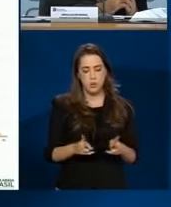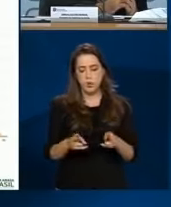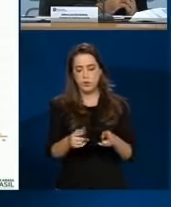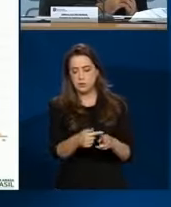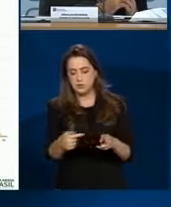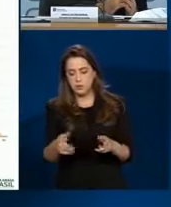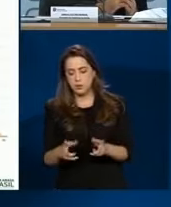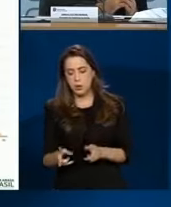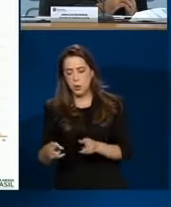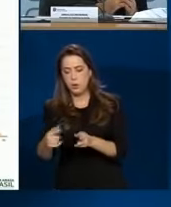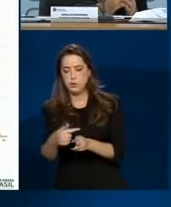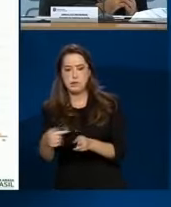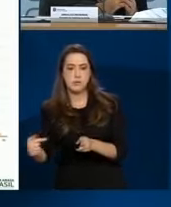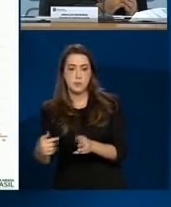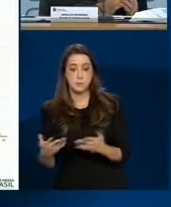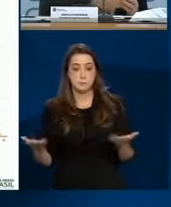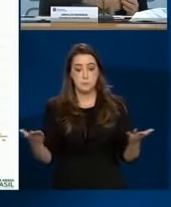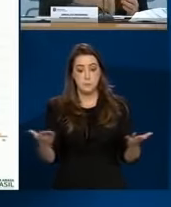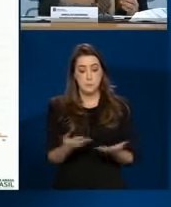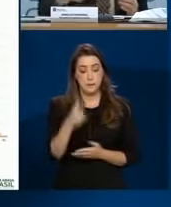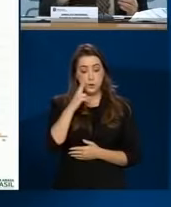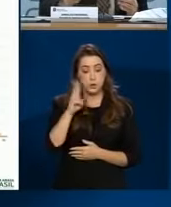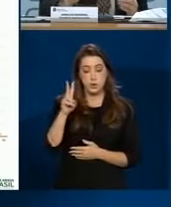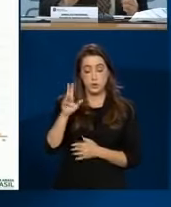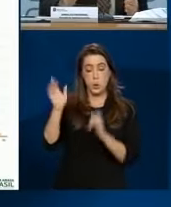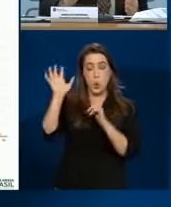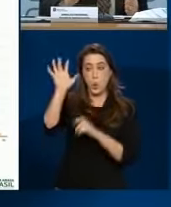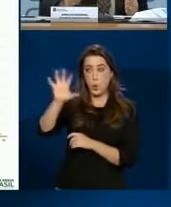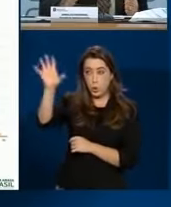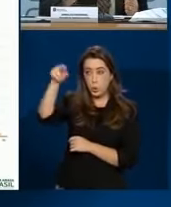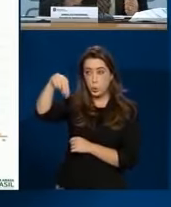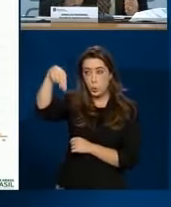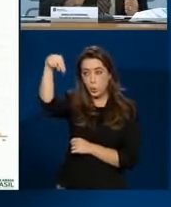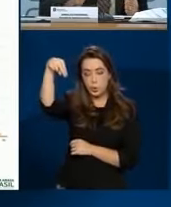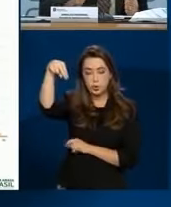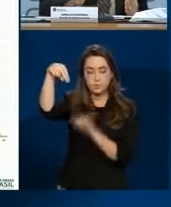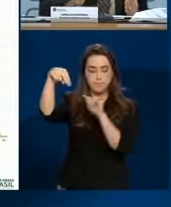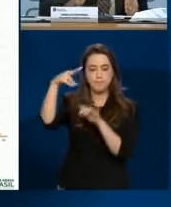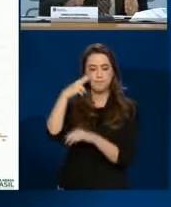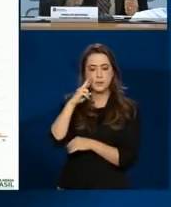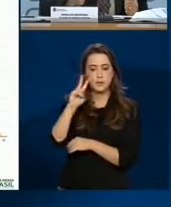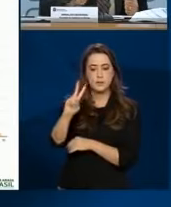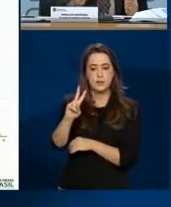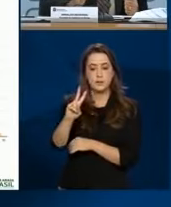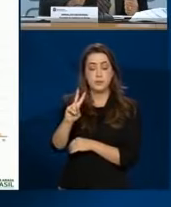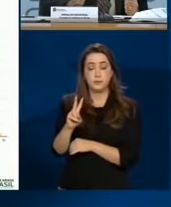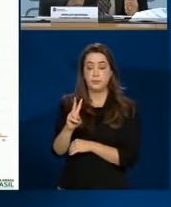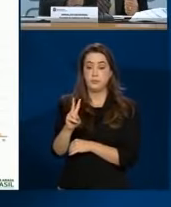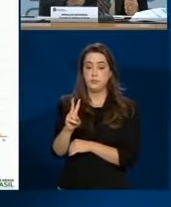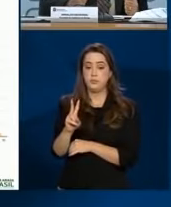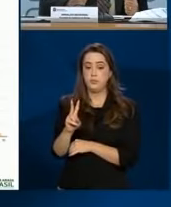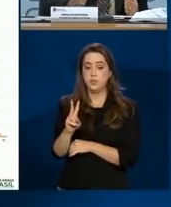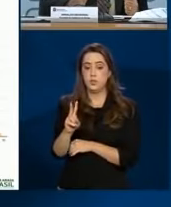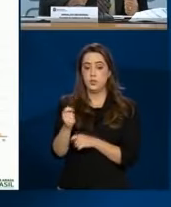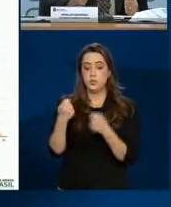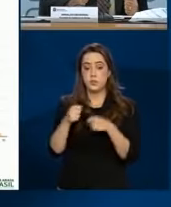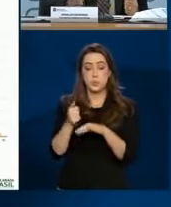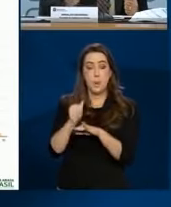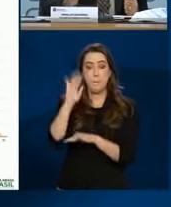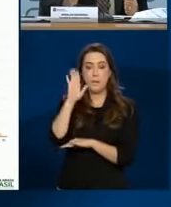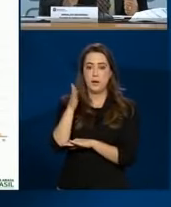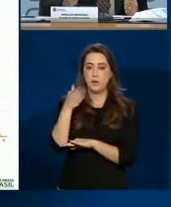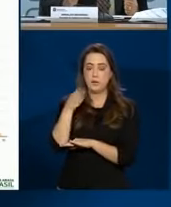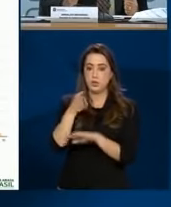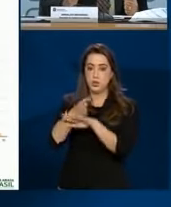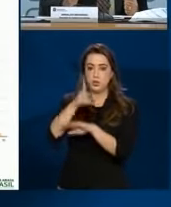para a região norte, por exemplo, a gente verifica, né, que o pico das hospitalizações e